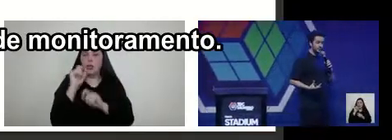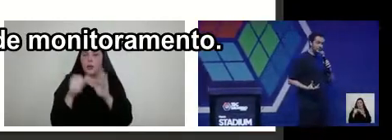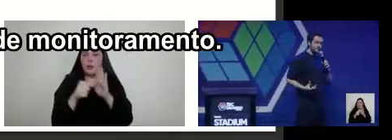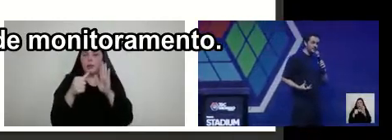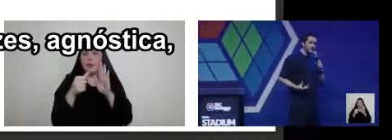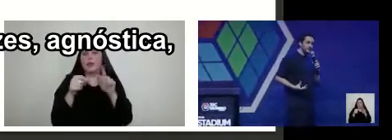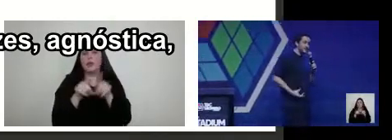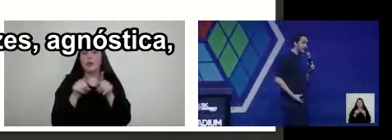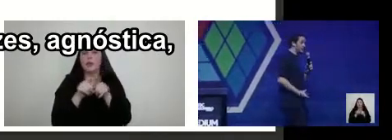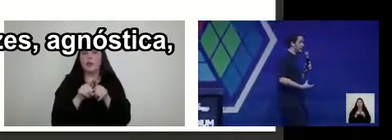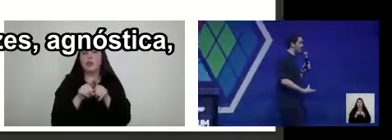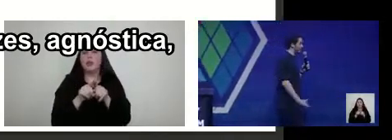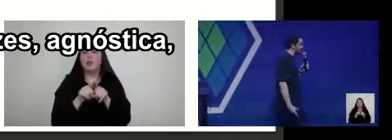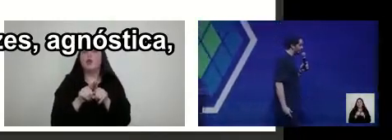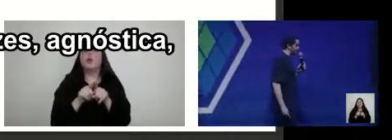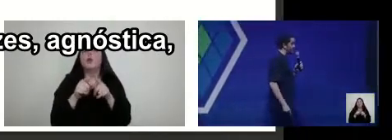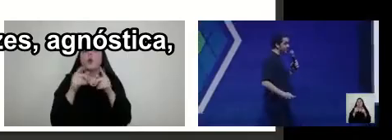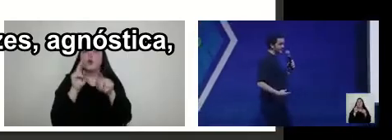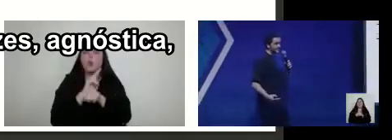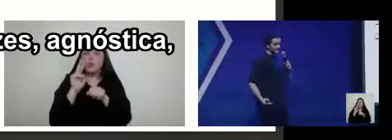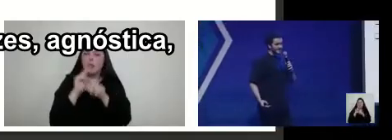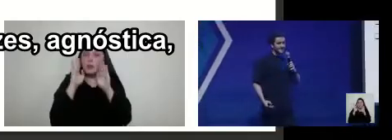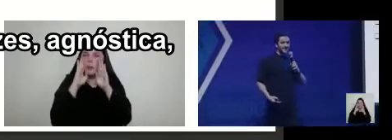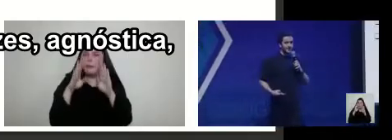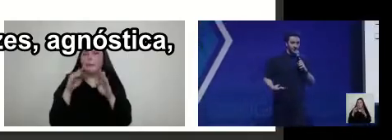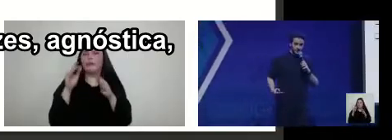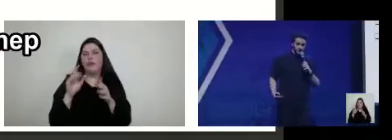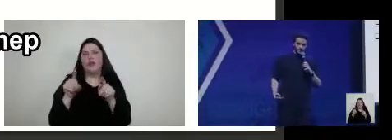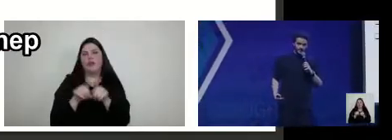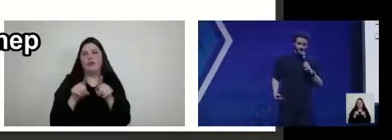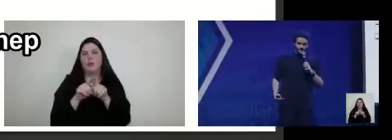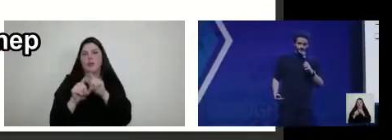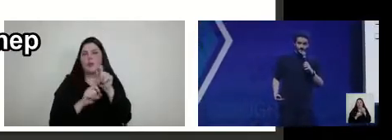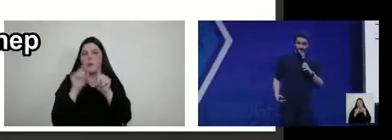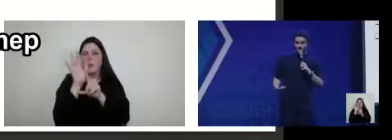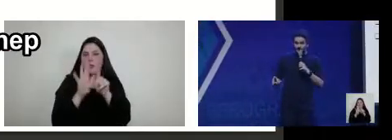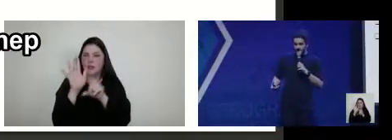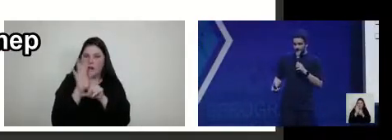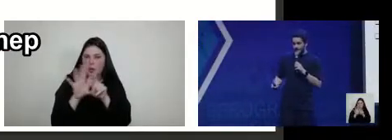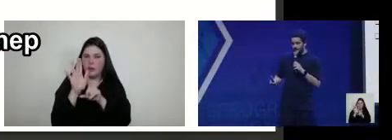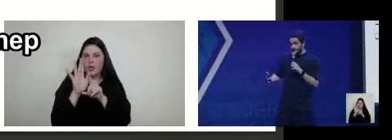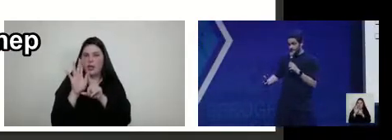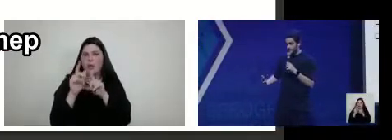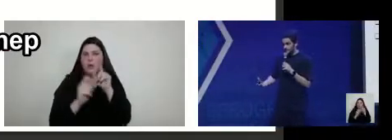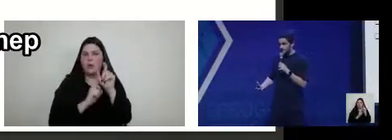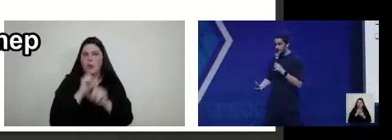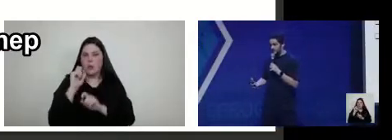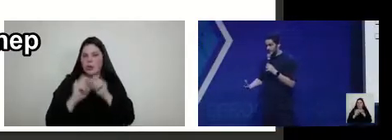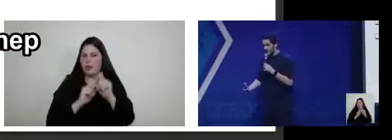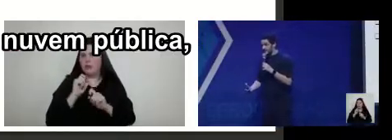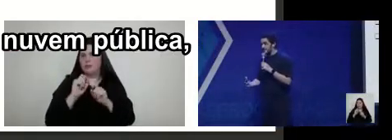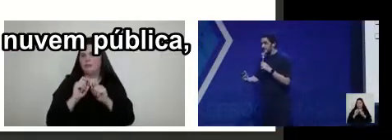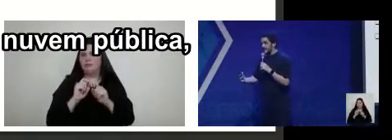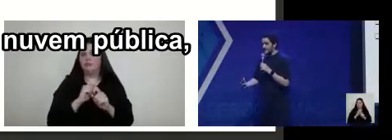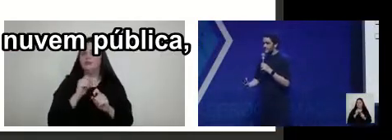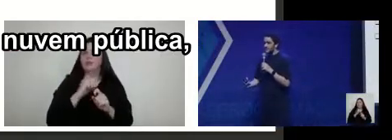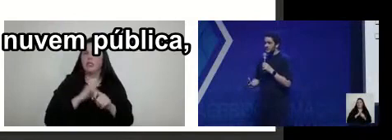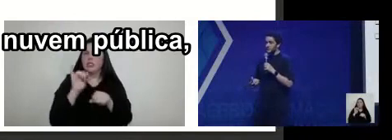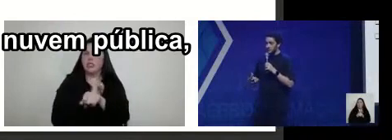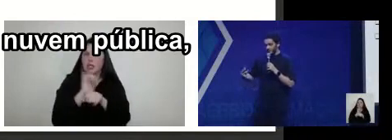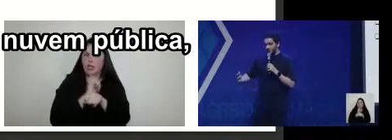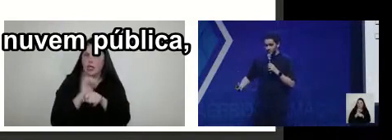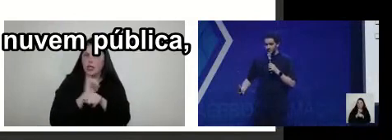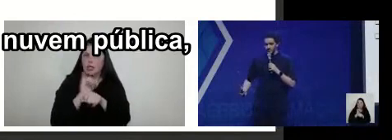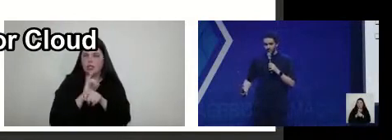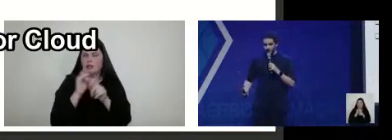centralizada de monitoramento. Então, é uma plataforma, muitas vezes, agnóstica, tá? você tem soluções de CNAPP que acabam